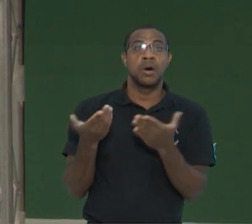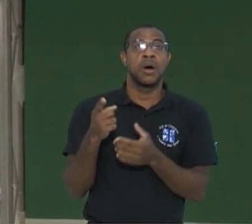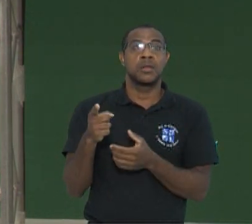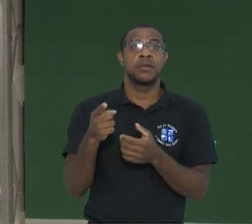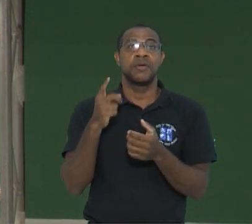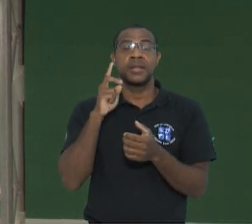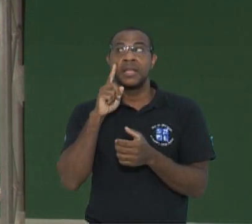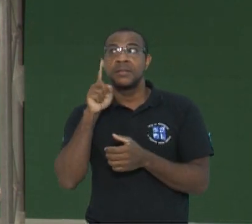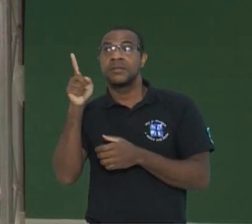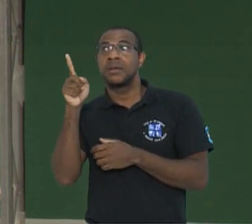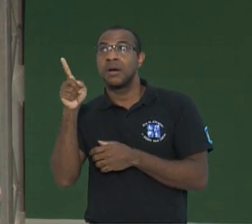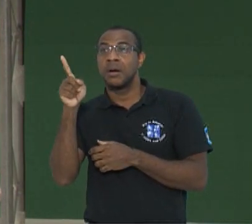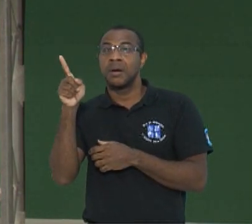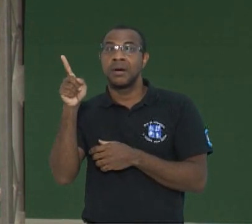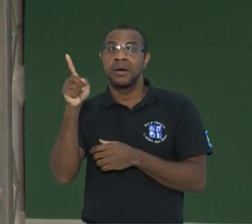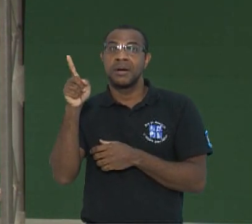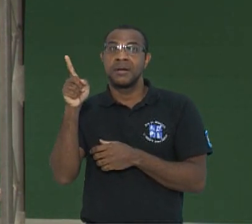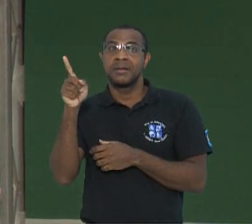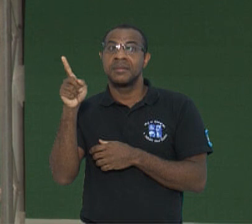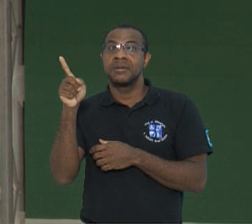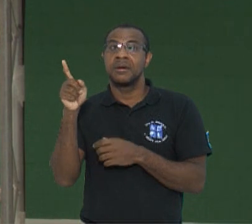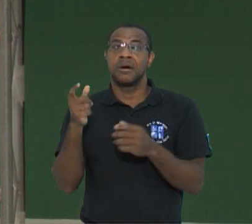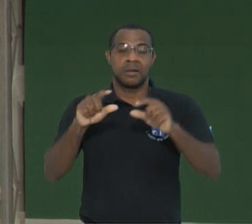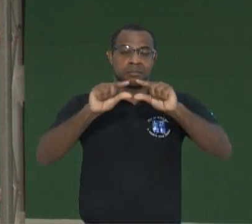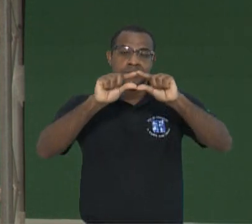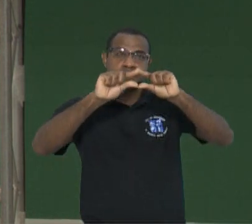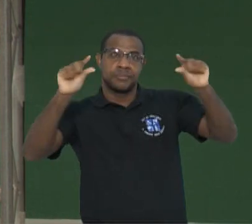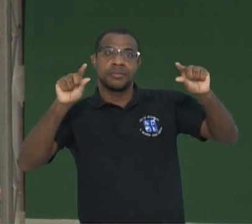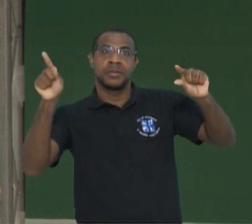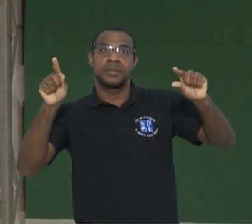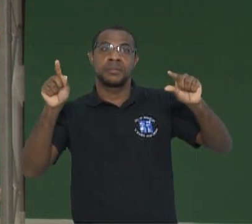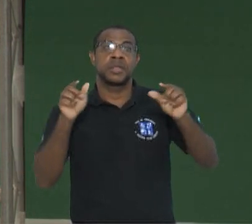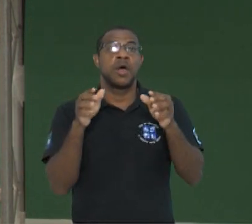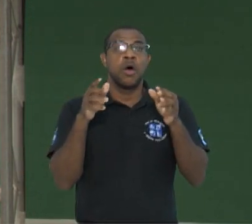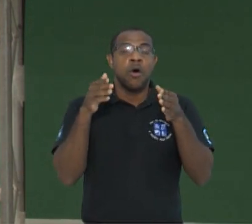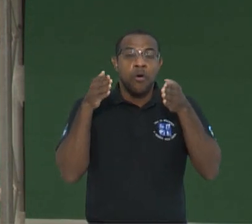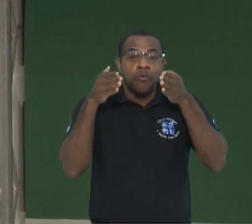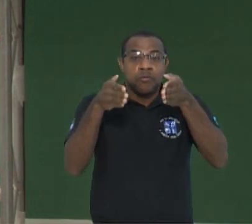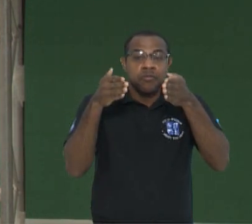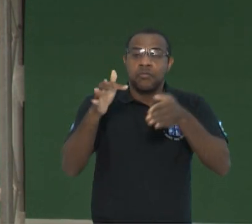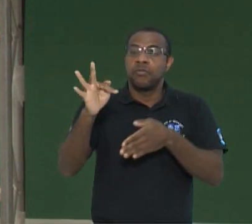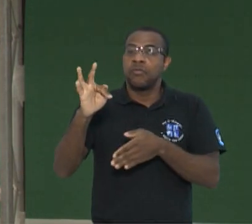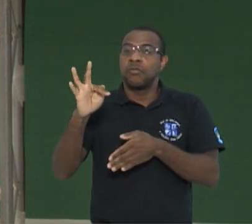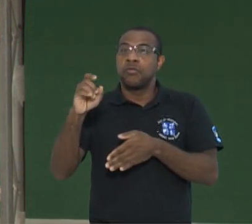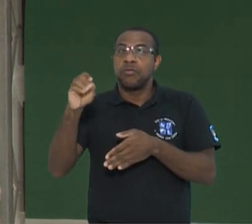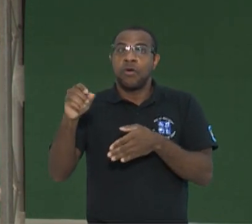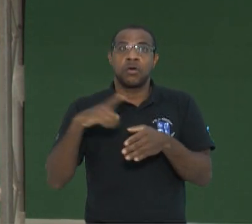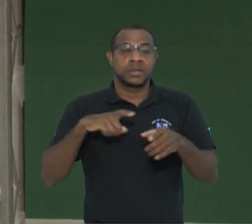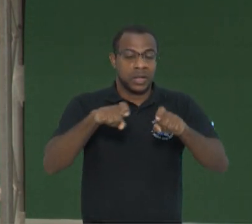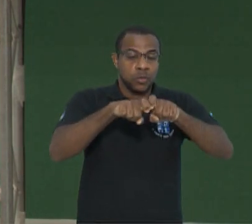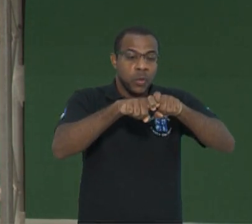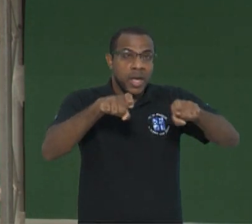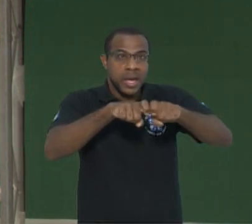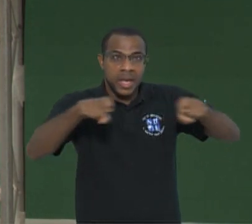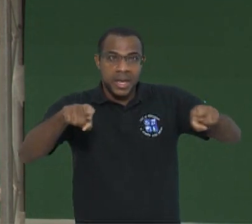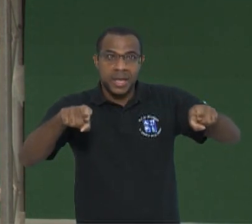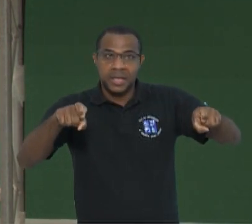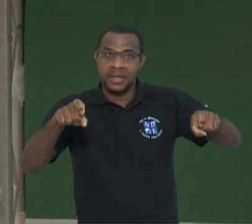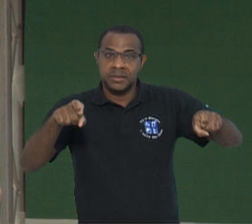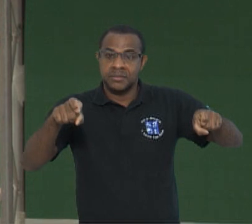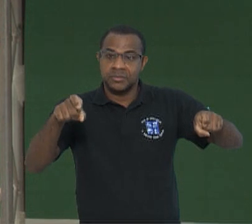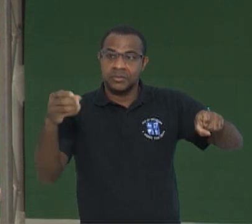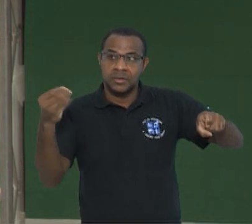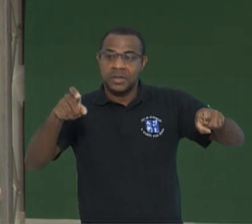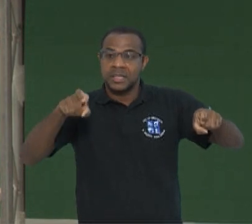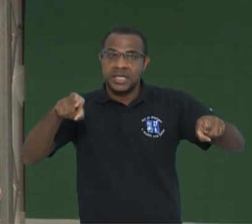deixei uma dica aqui de que os focos estão sobre o eixo y. Por quê? É o y que está sobre a².